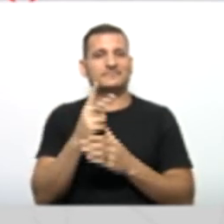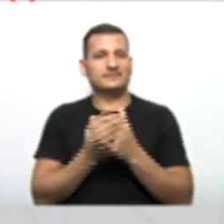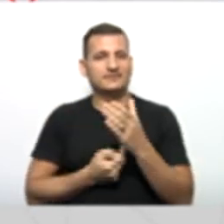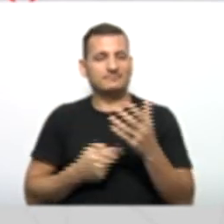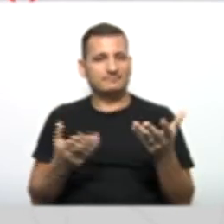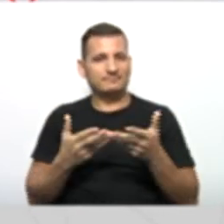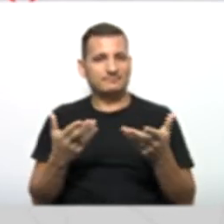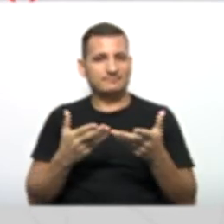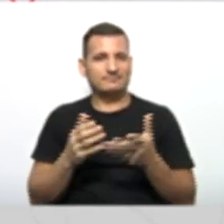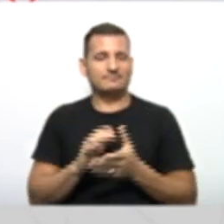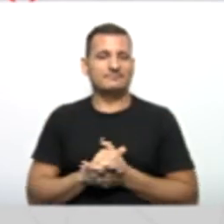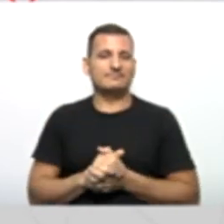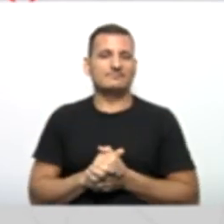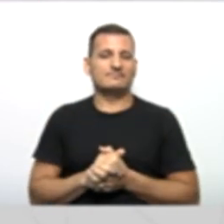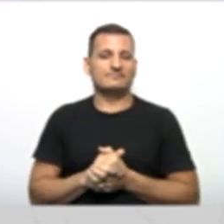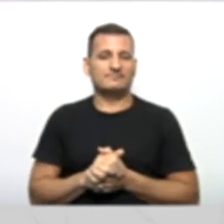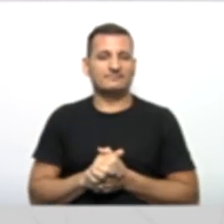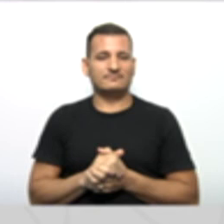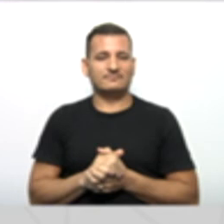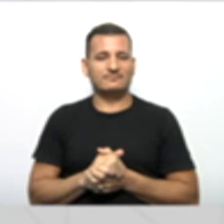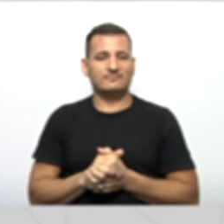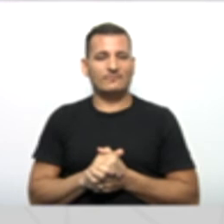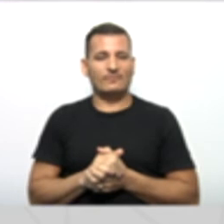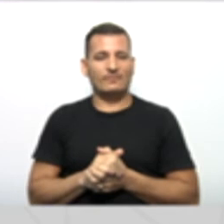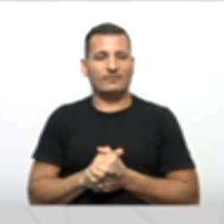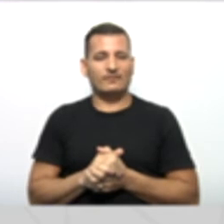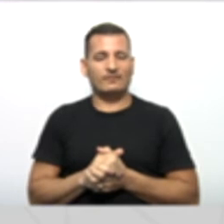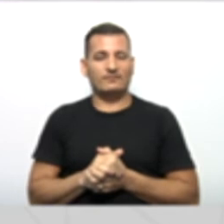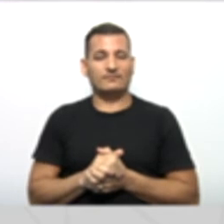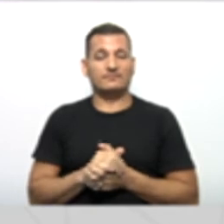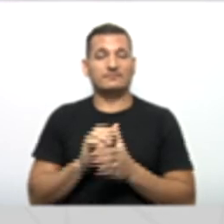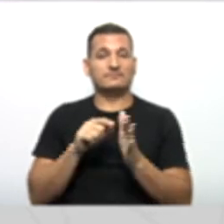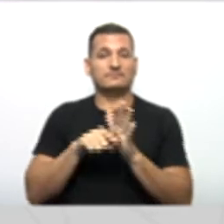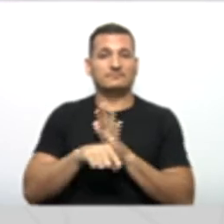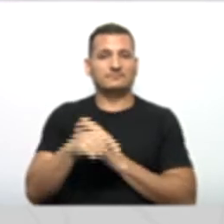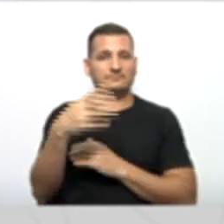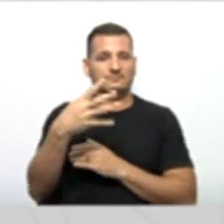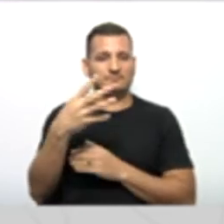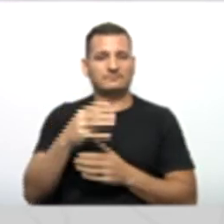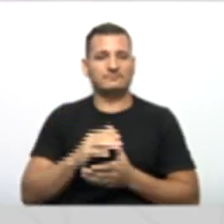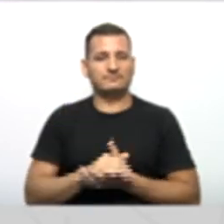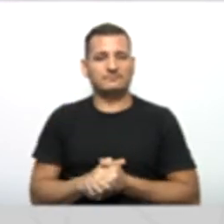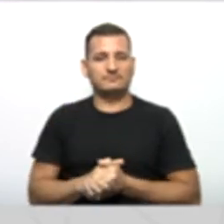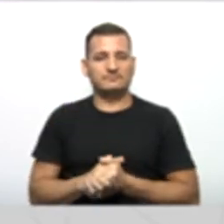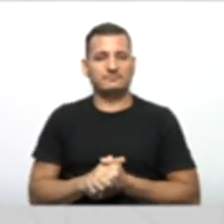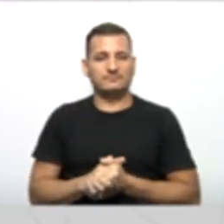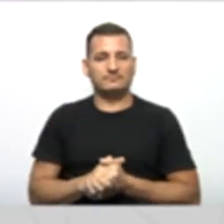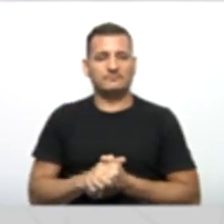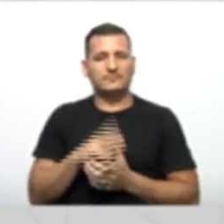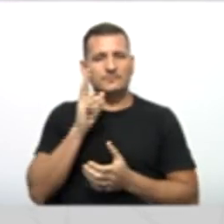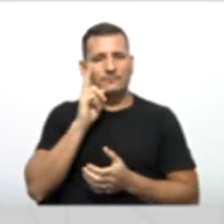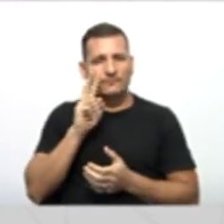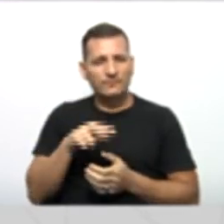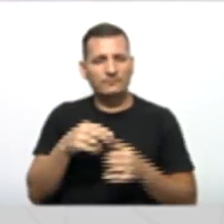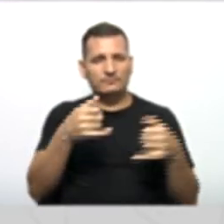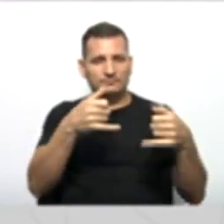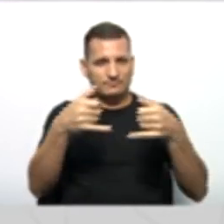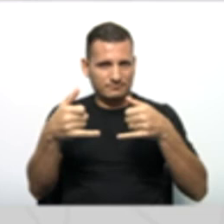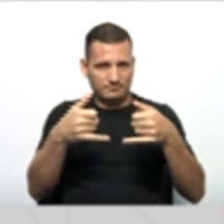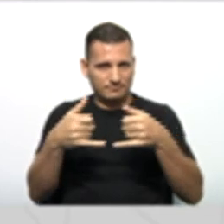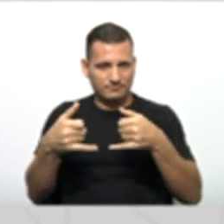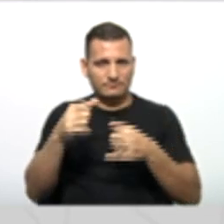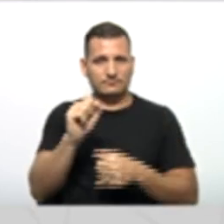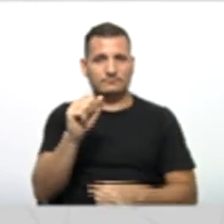cuidado me segura assegura que agora a questão número 4 observe o código sql